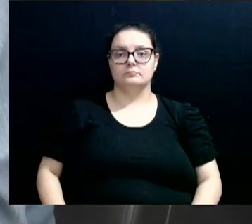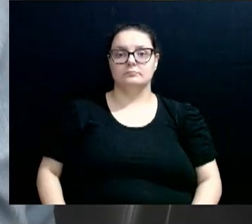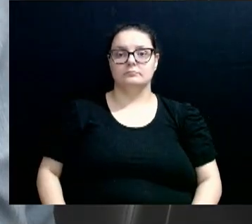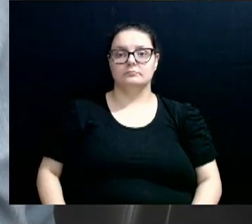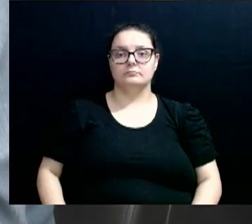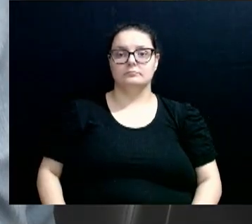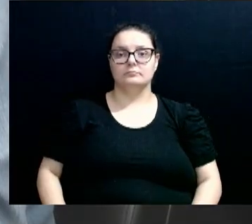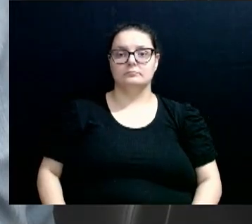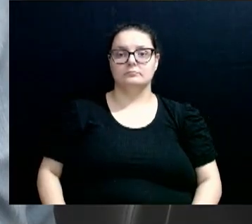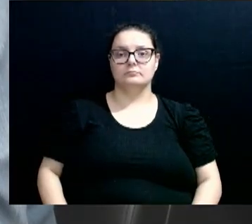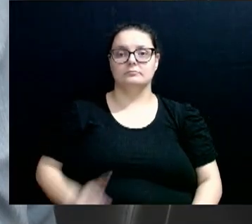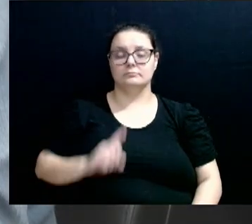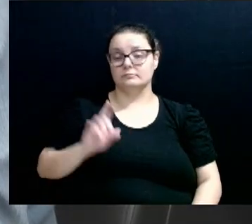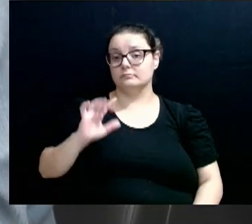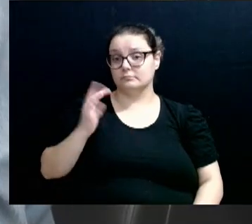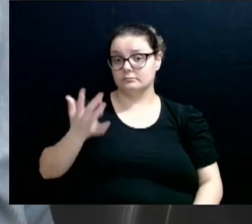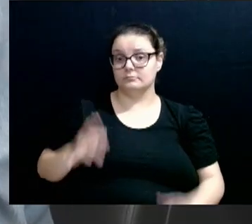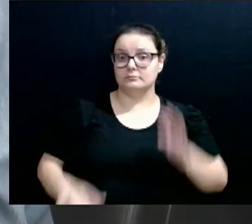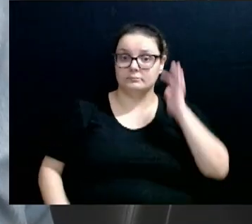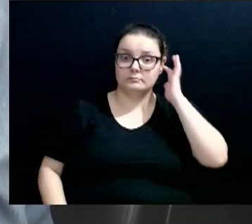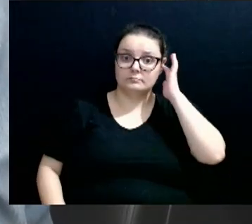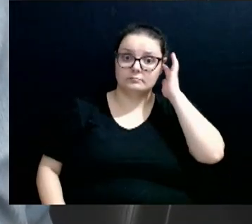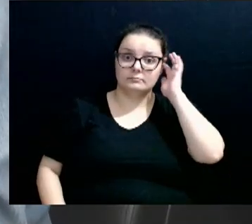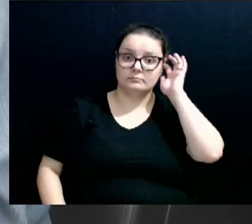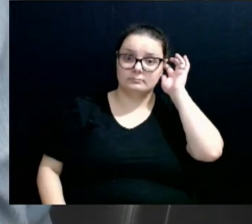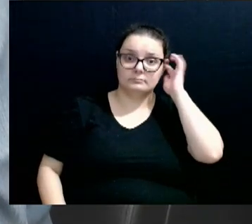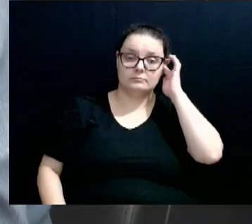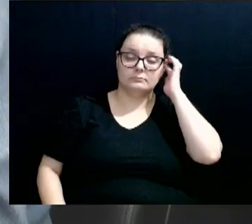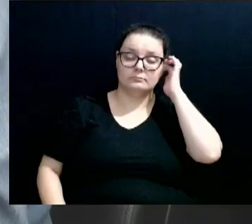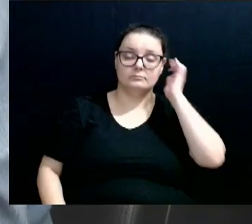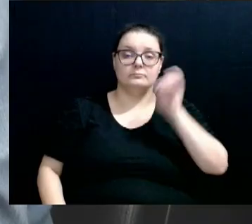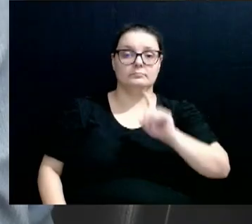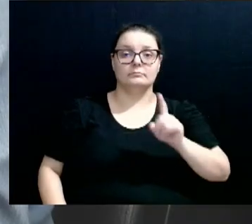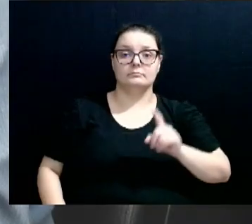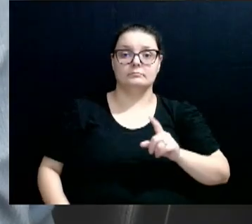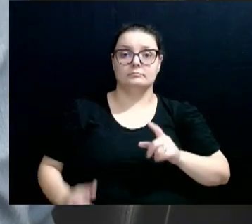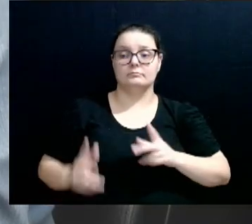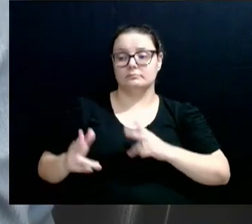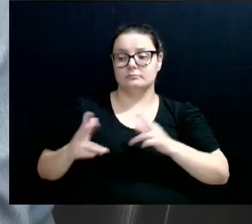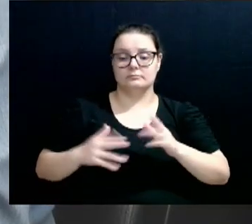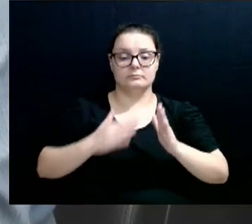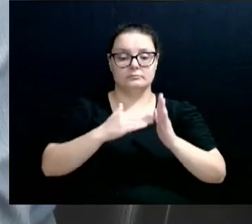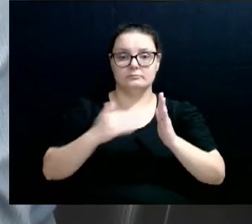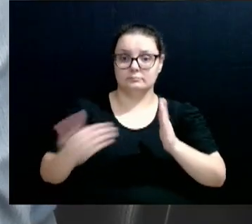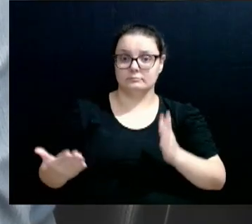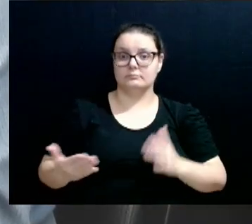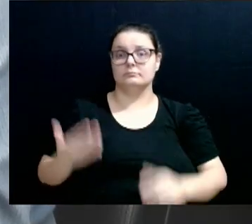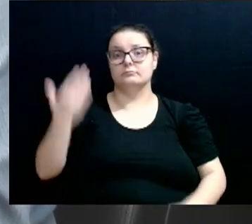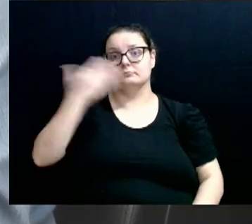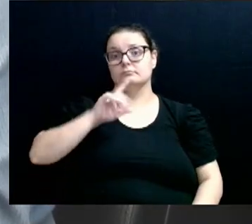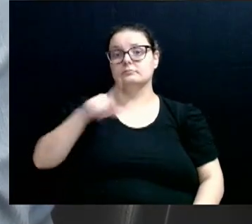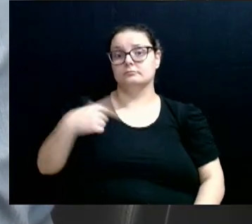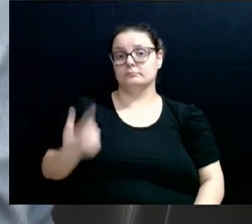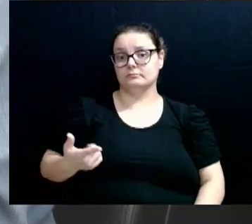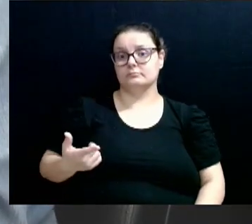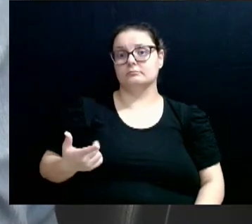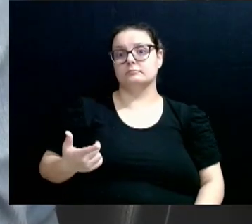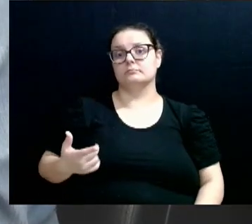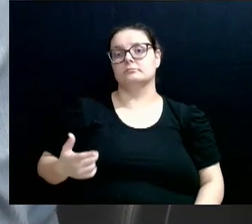pessoas que não estão nesse mesmo estereótipo. Você precisa acabar provando de outra forma. Então eu tive vários